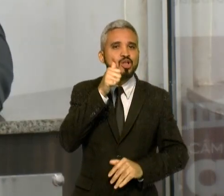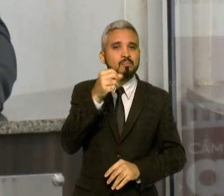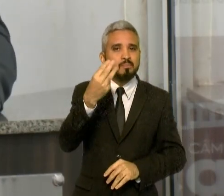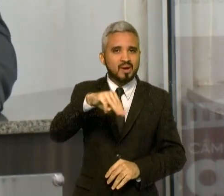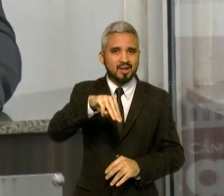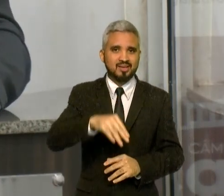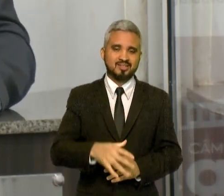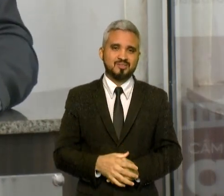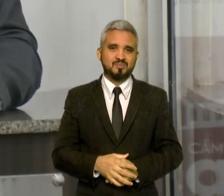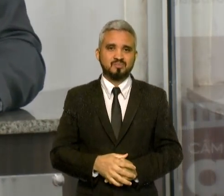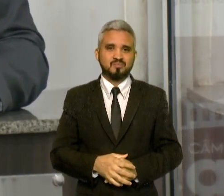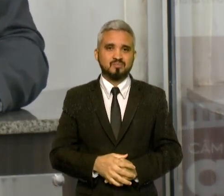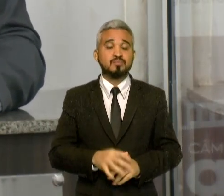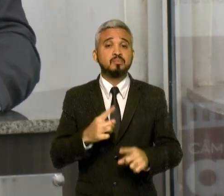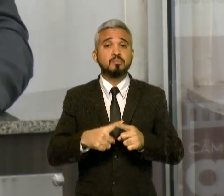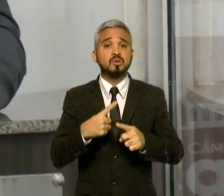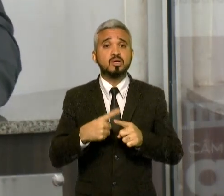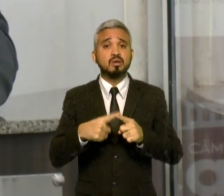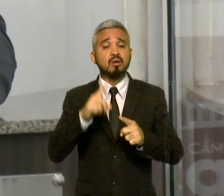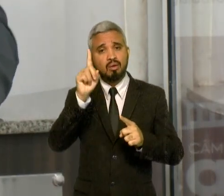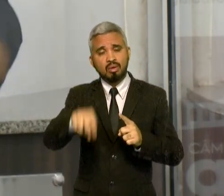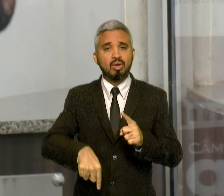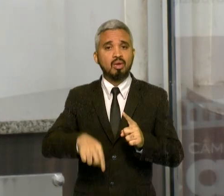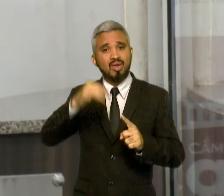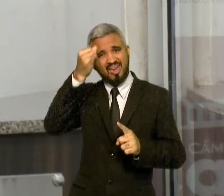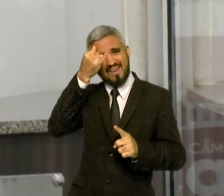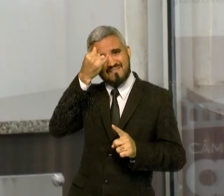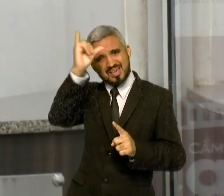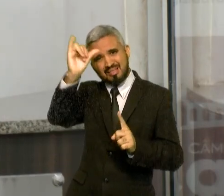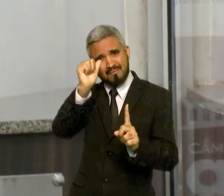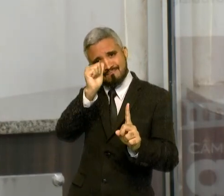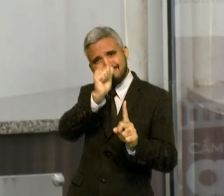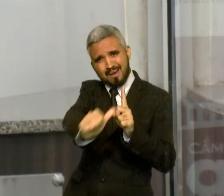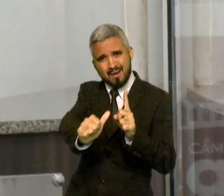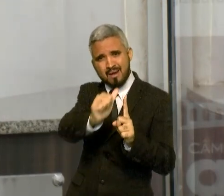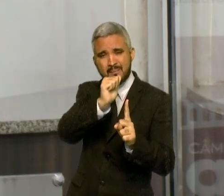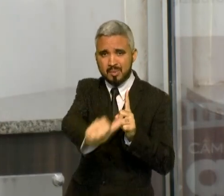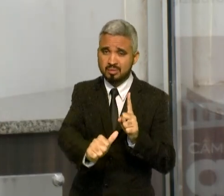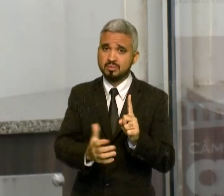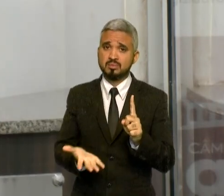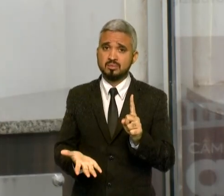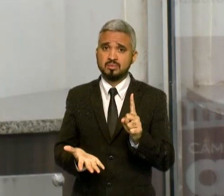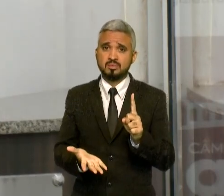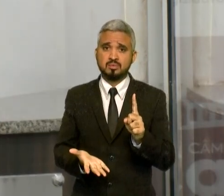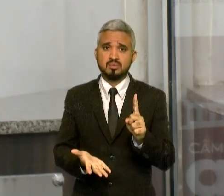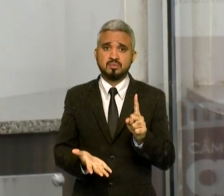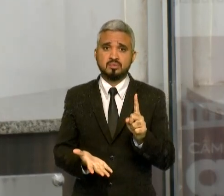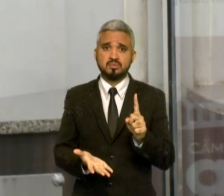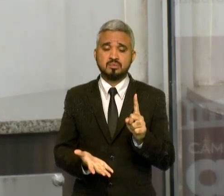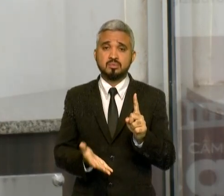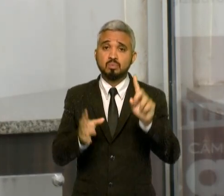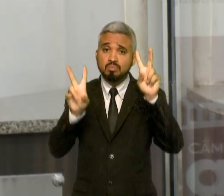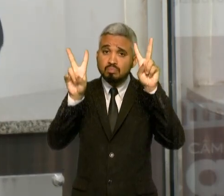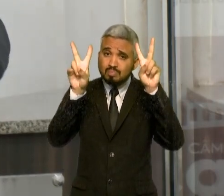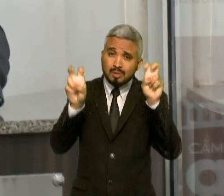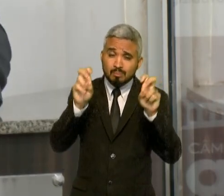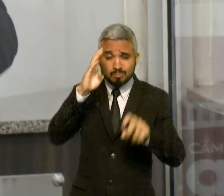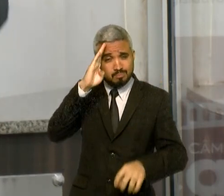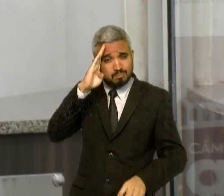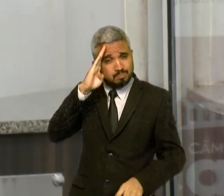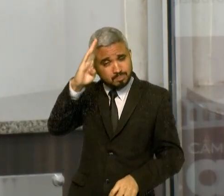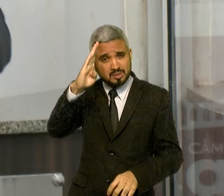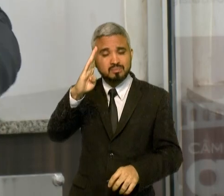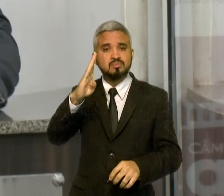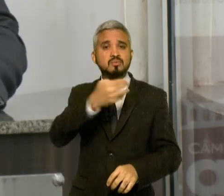feminicídio, esse combate à violência contra a mulher, e que se tornou a pauta também principal do governador Brandão,